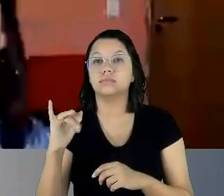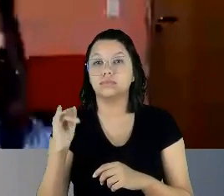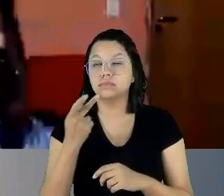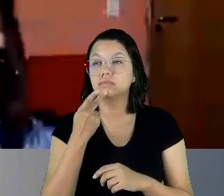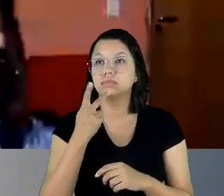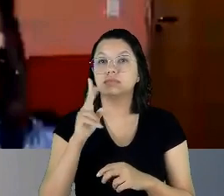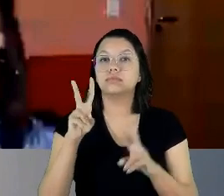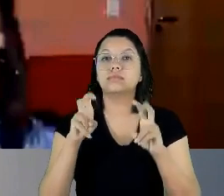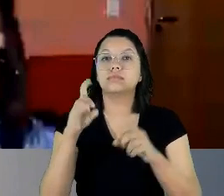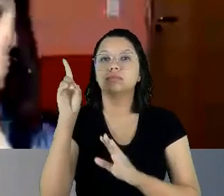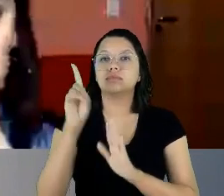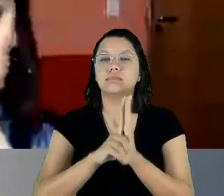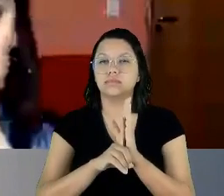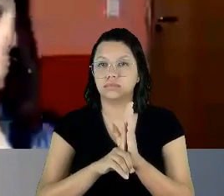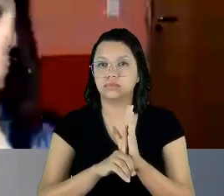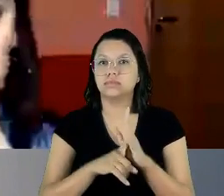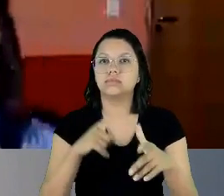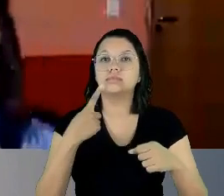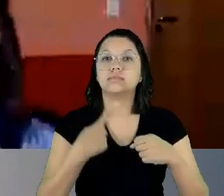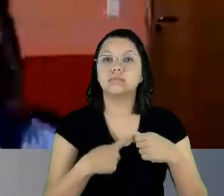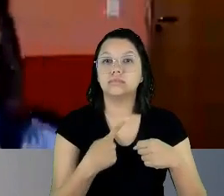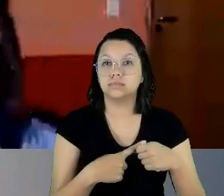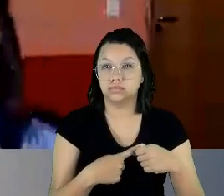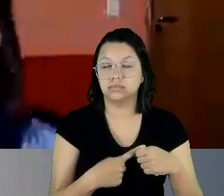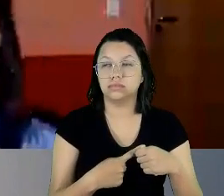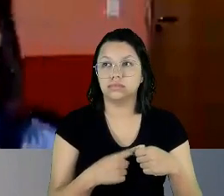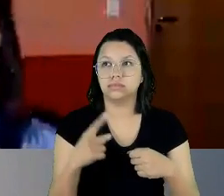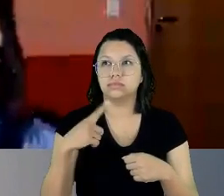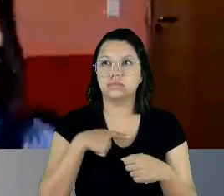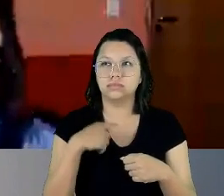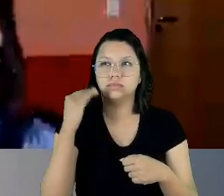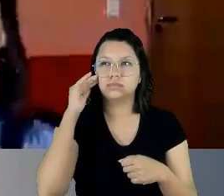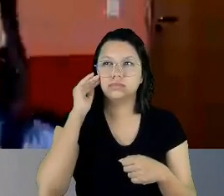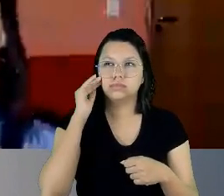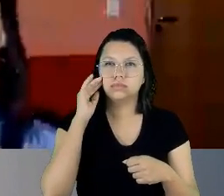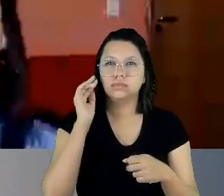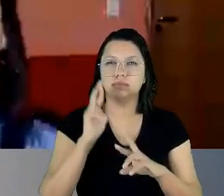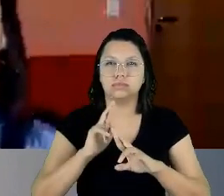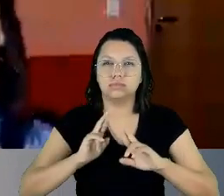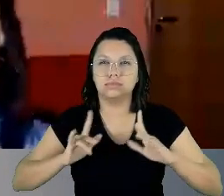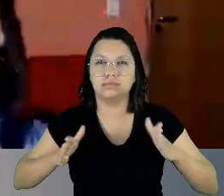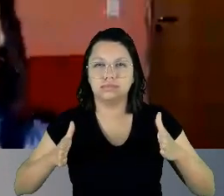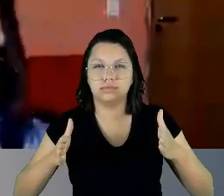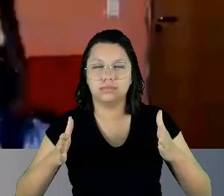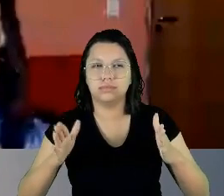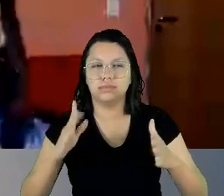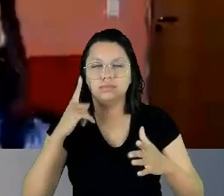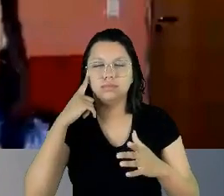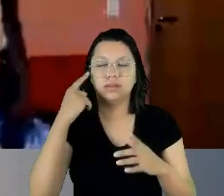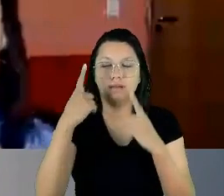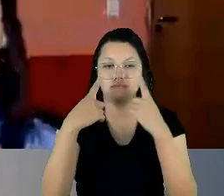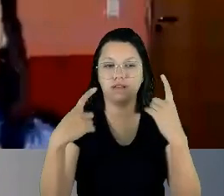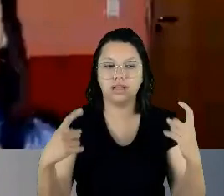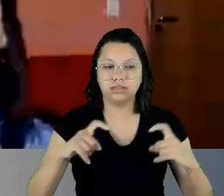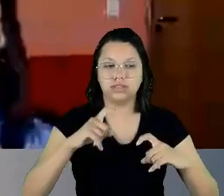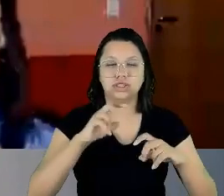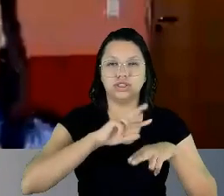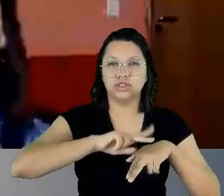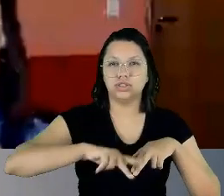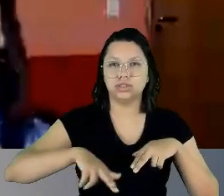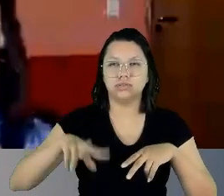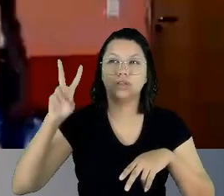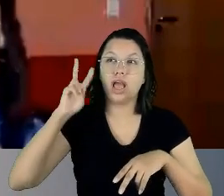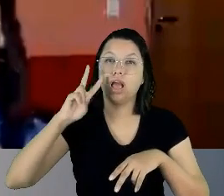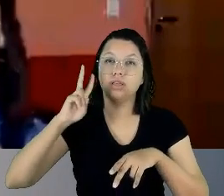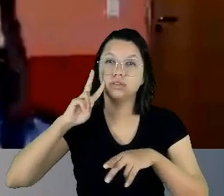direito à cidade, né? E há um paradoxo quando a gente pensa na violência de gênero. Fico pensando